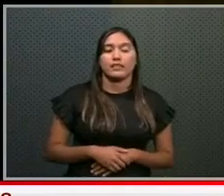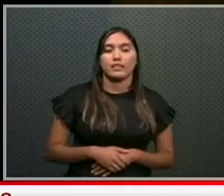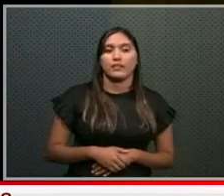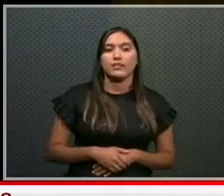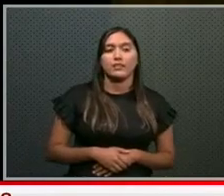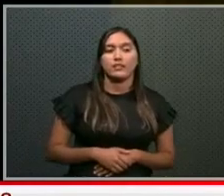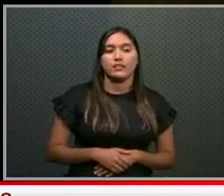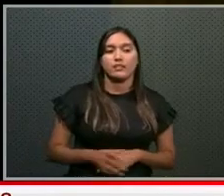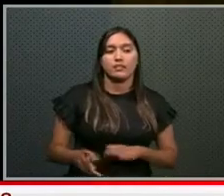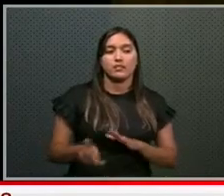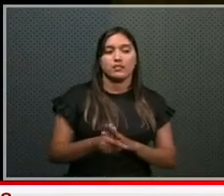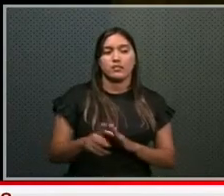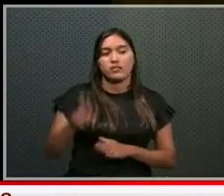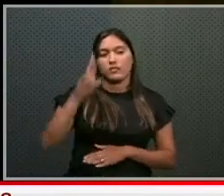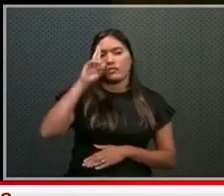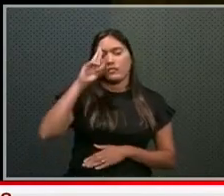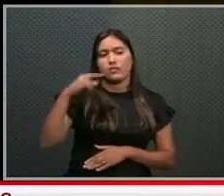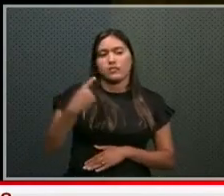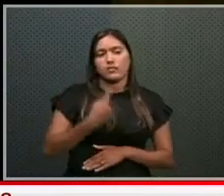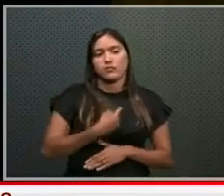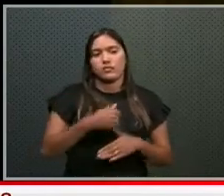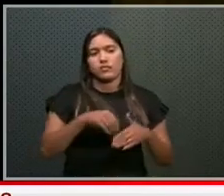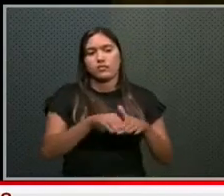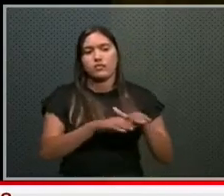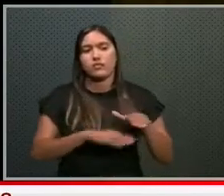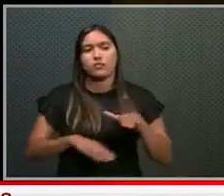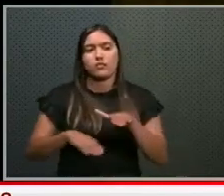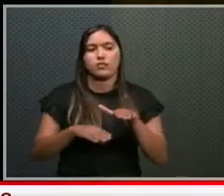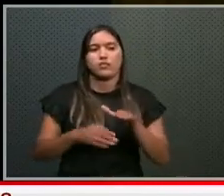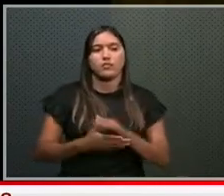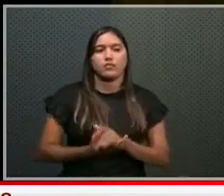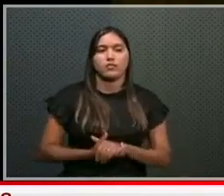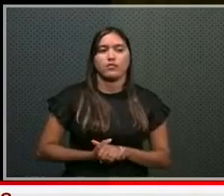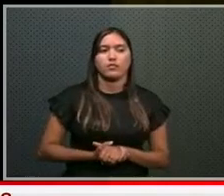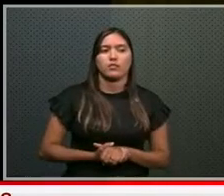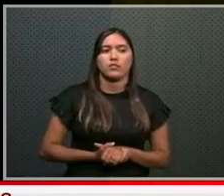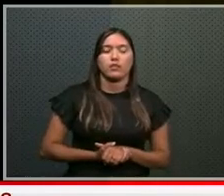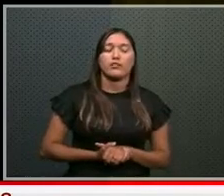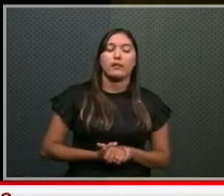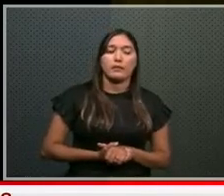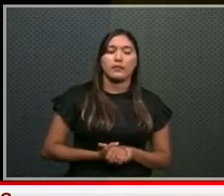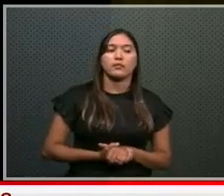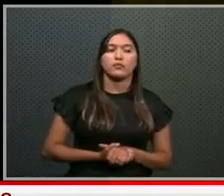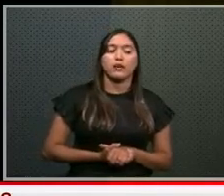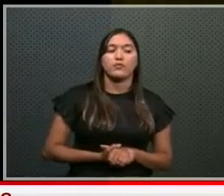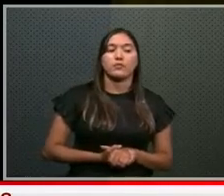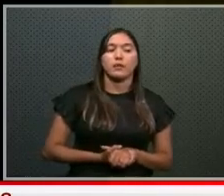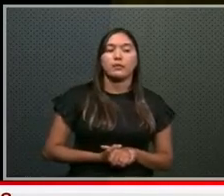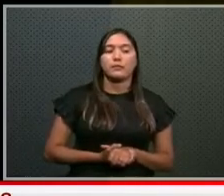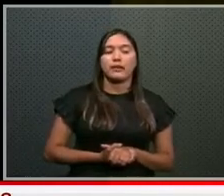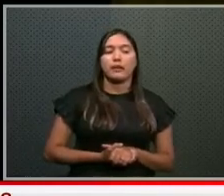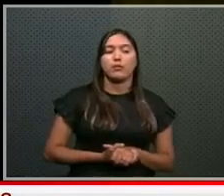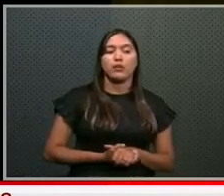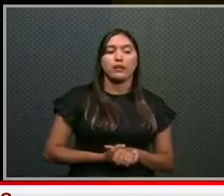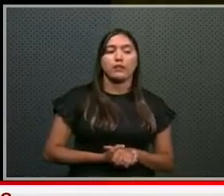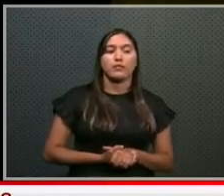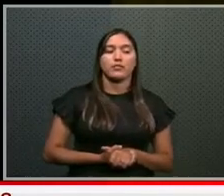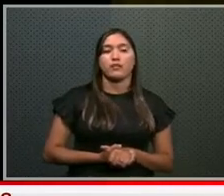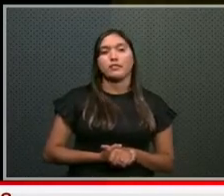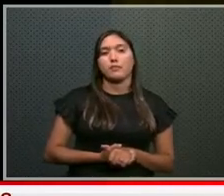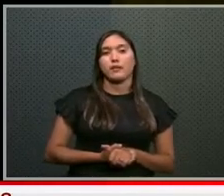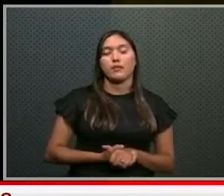chefe bordado nós coloca Lembrar para nós colocou saímos daquela era de